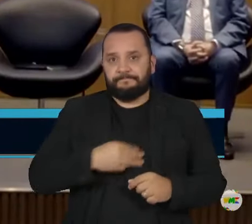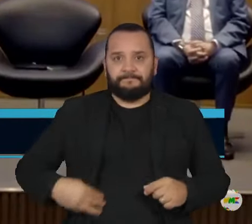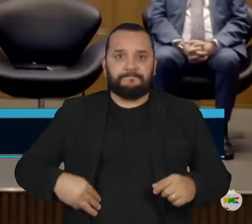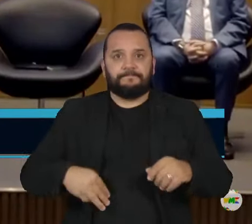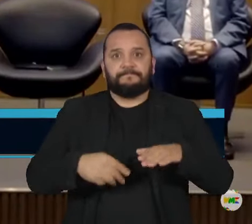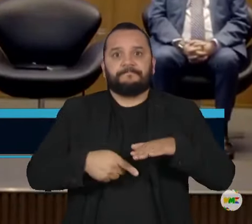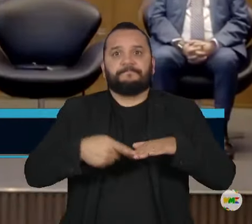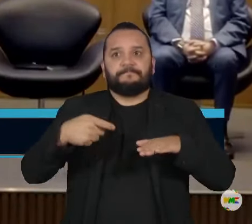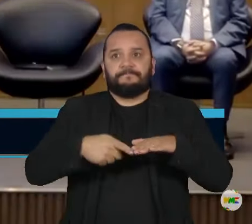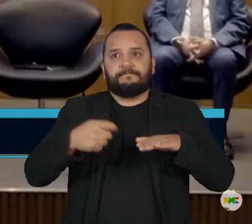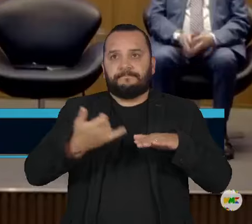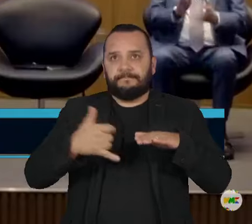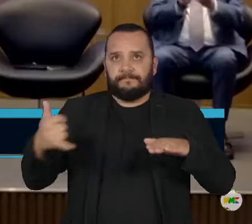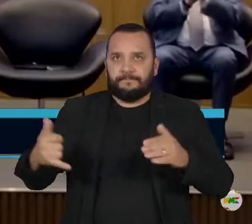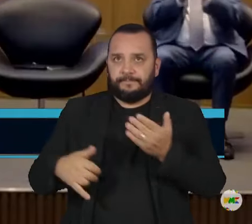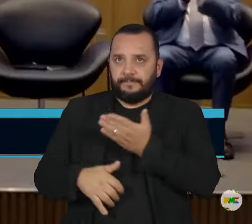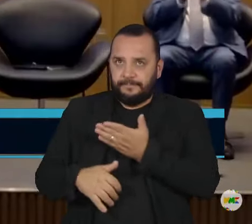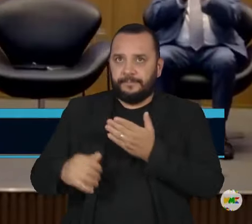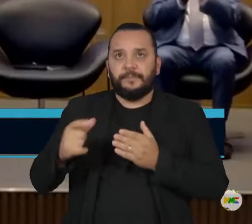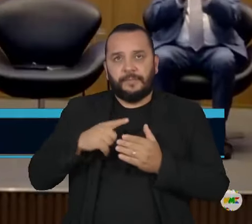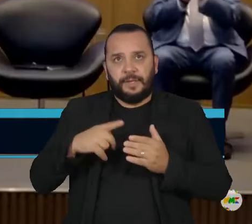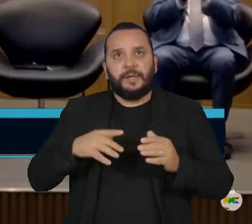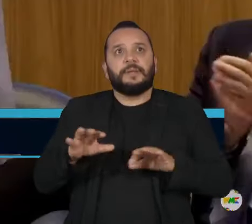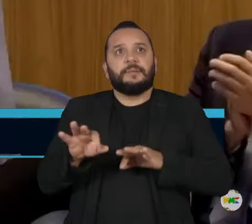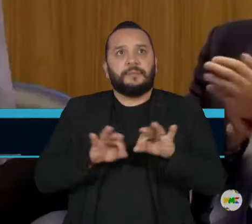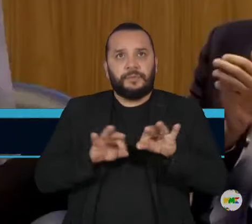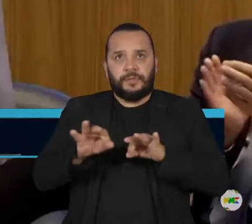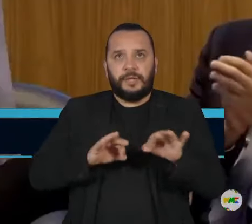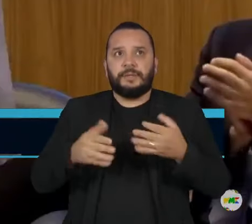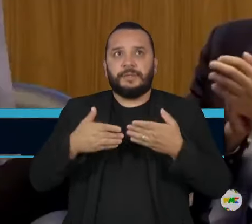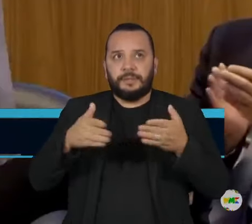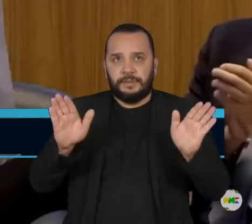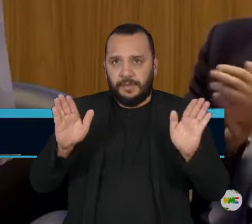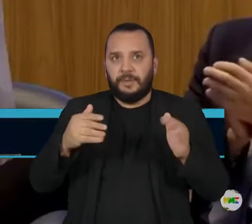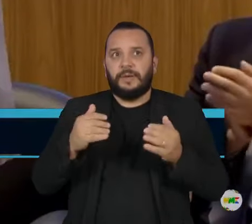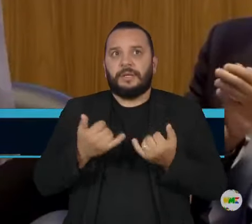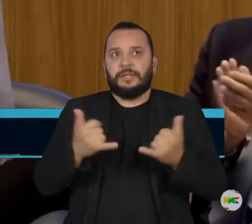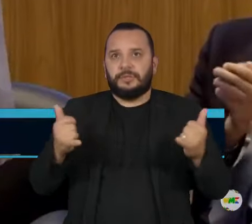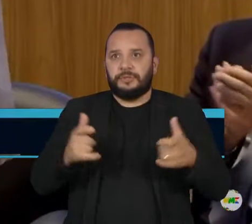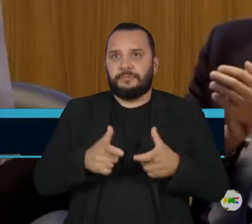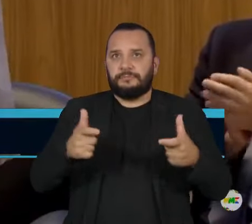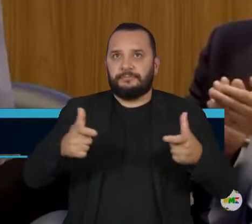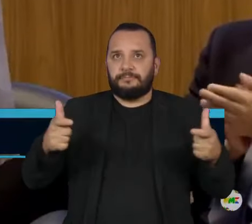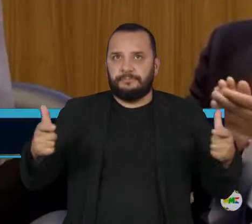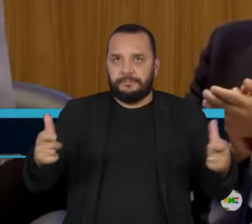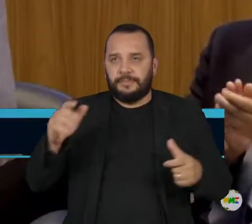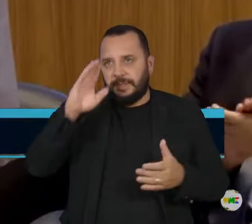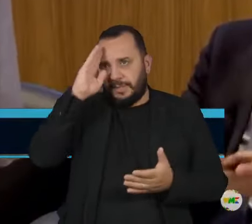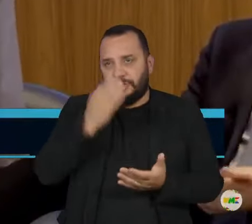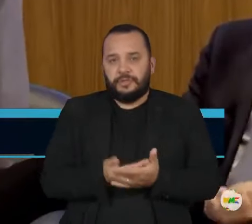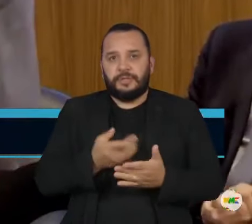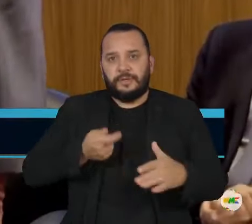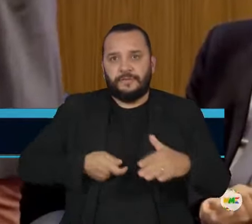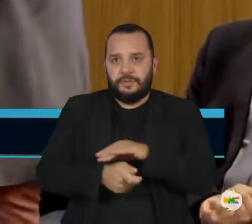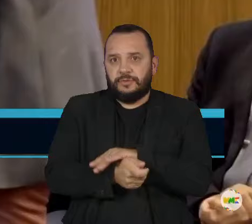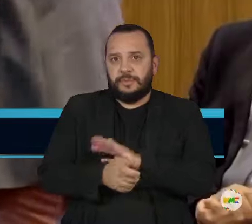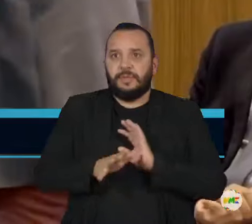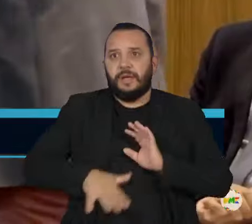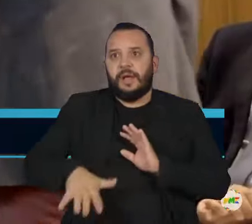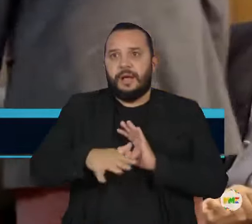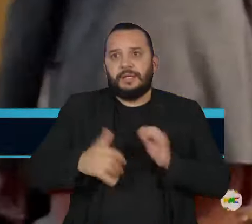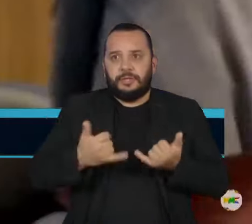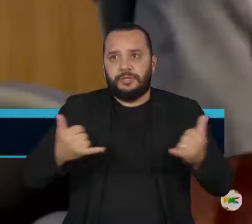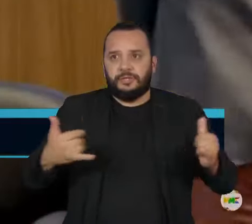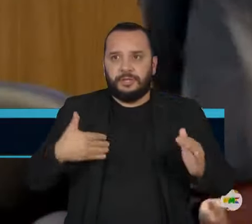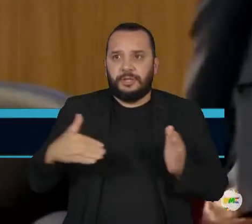participou do lançamento do plano decenal de expansão de energia documento que apresenta perspectivas de investimentos para o setor